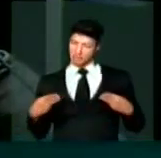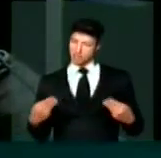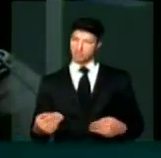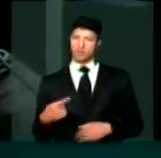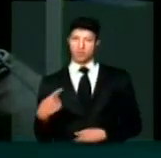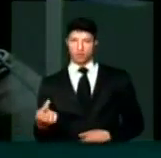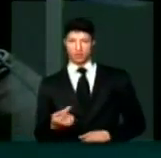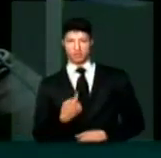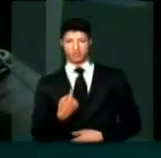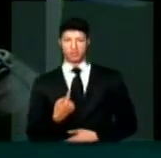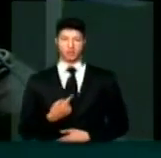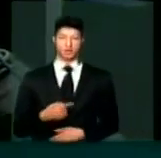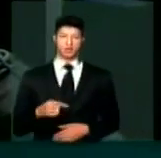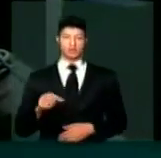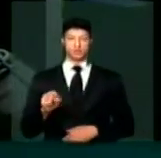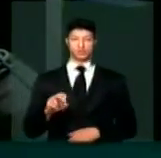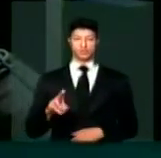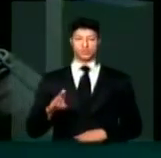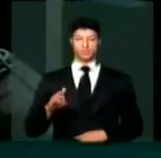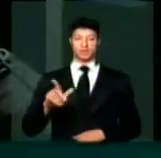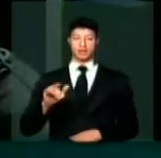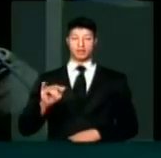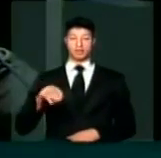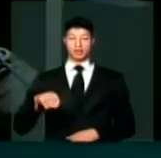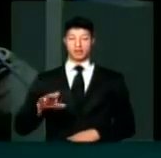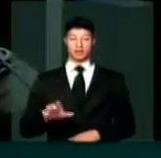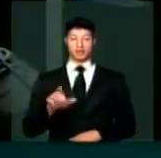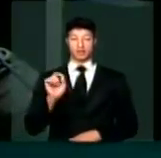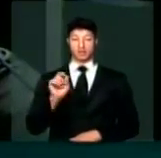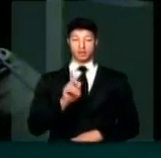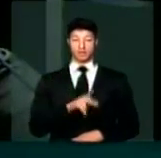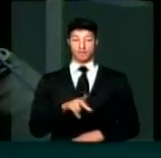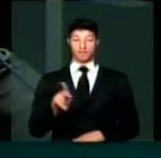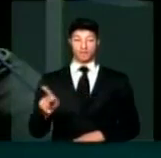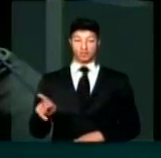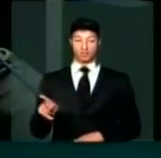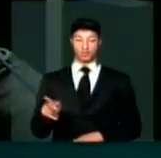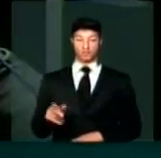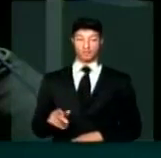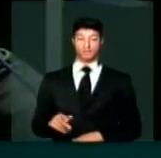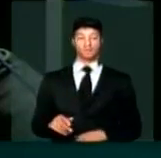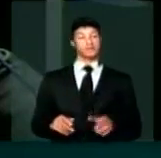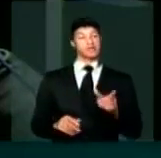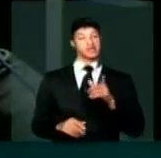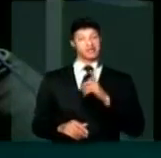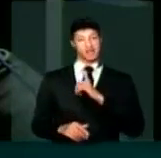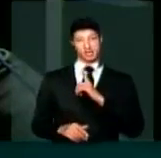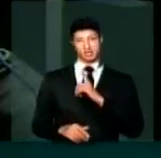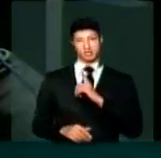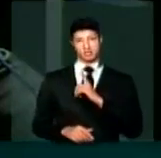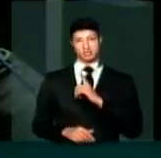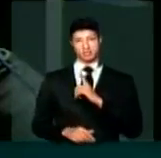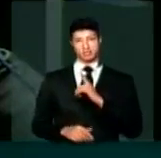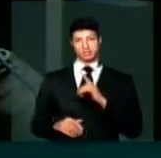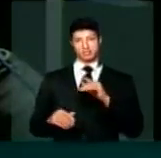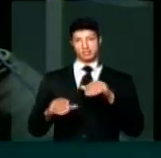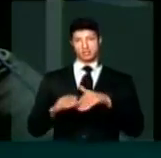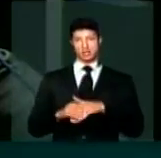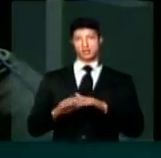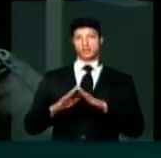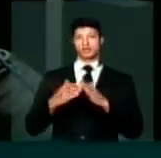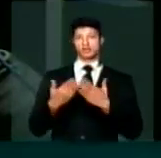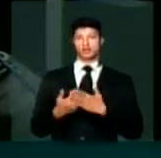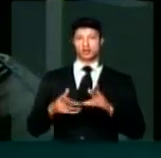nobre, missão sublime que o professor tem na história